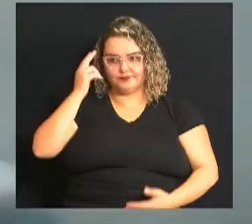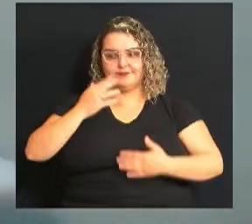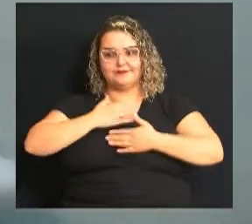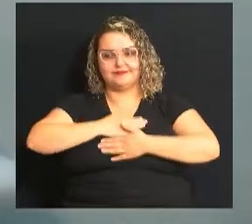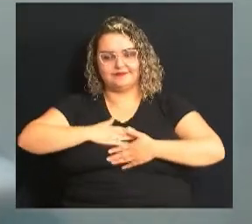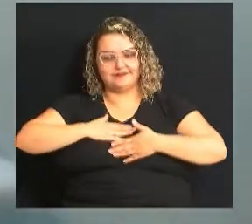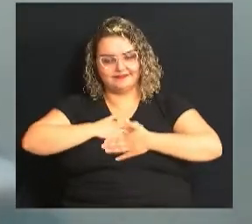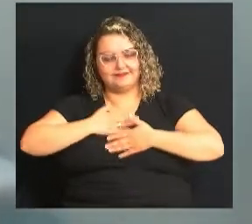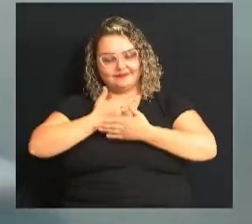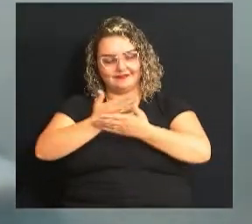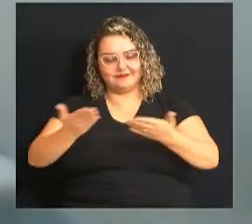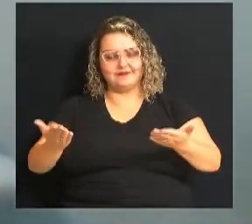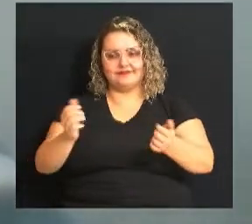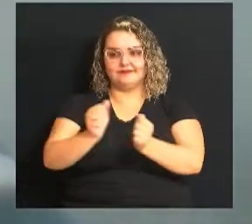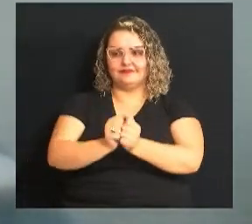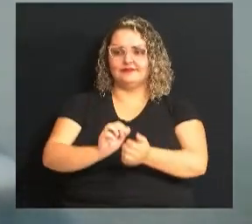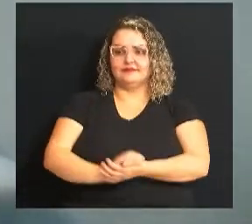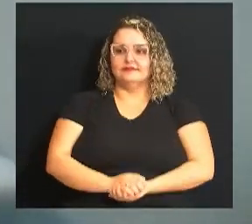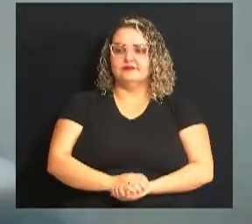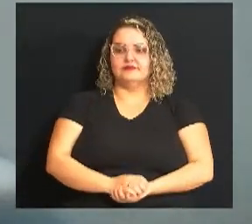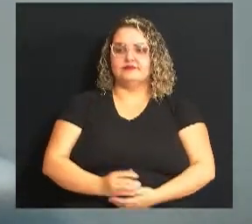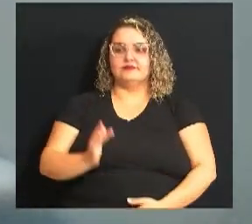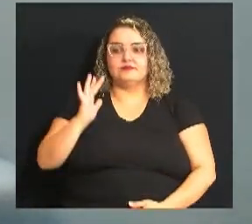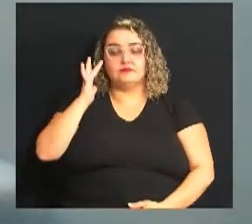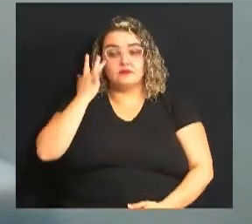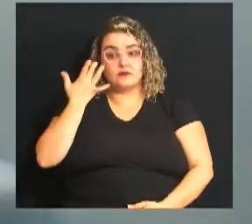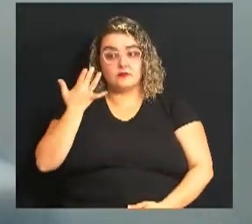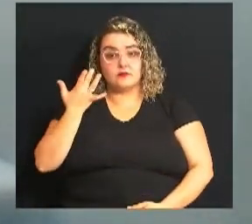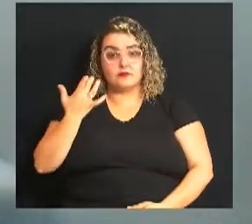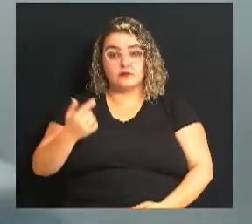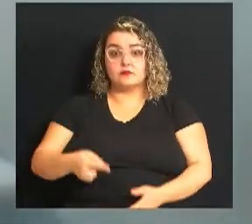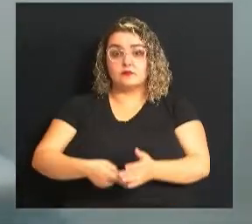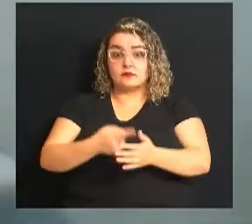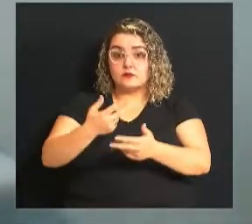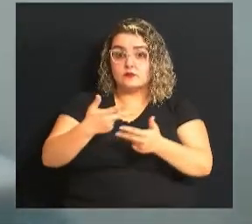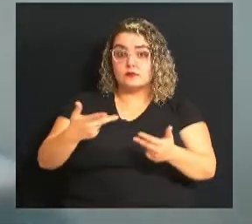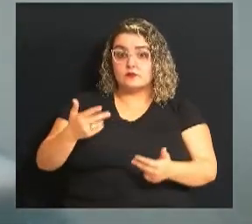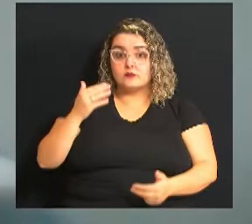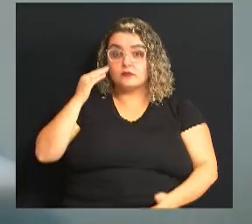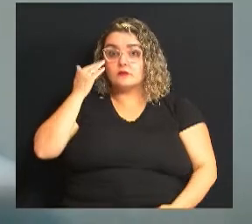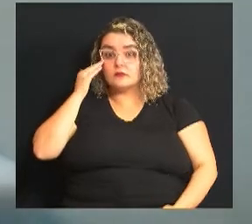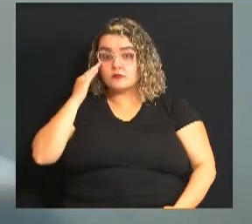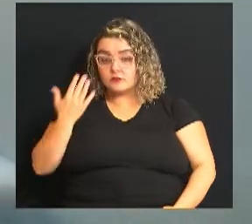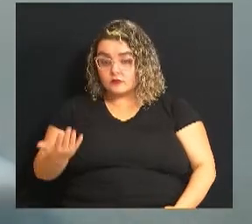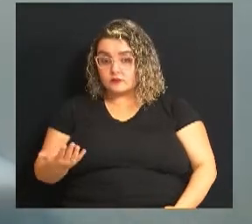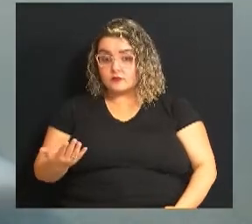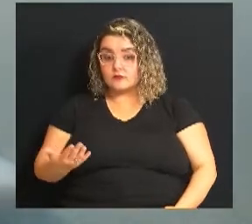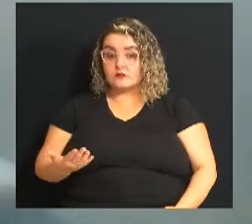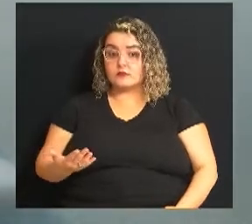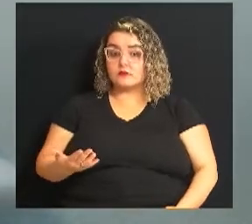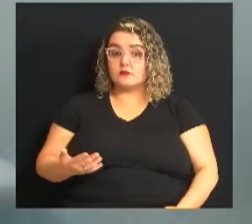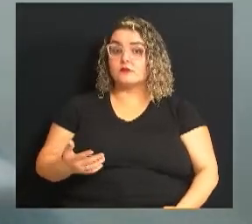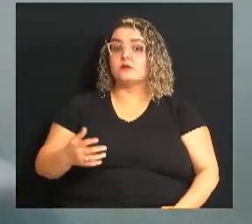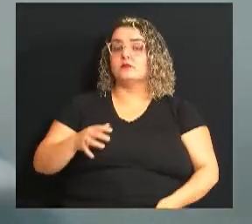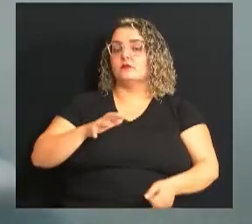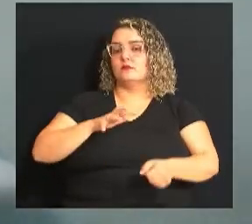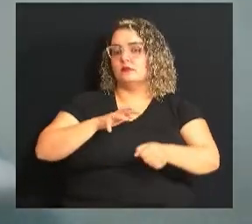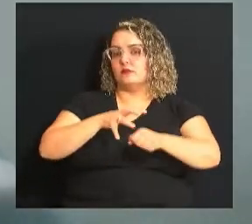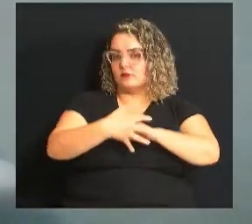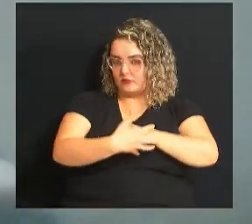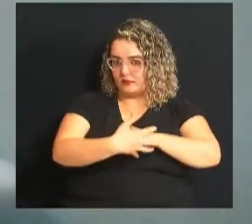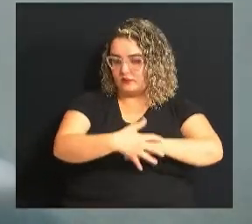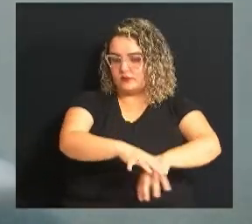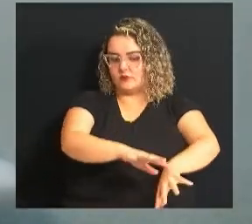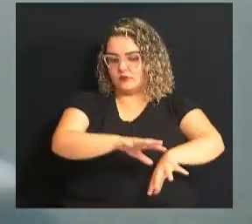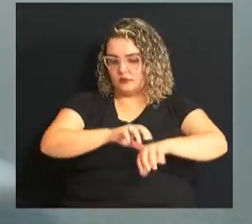vocês. Eu acho que o primeiro ponto que é fundamental a gente entender é que mesmo a infecção pelo coronavírus sendo